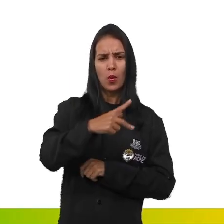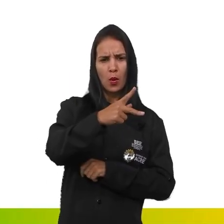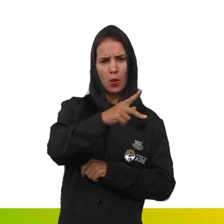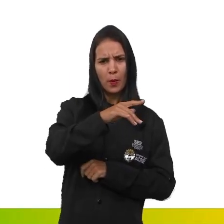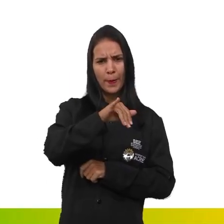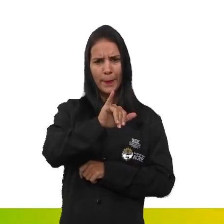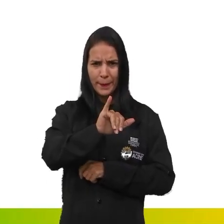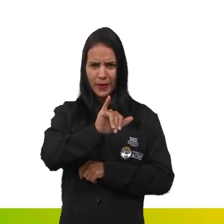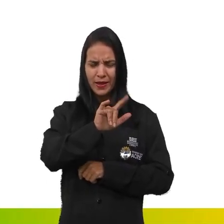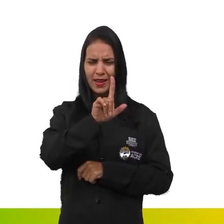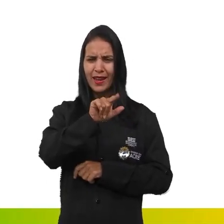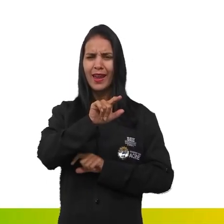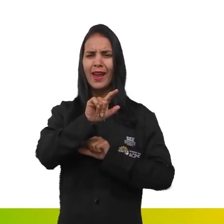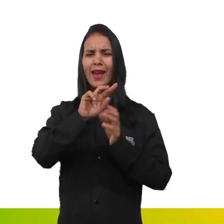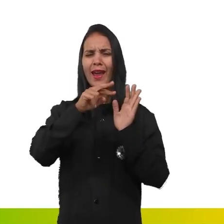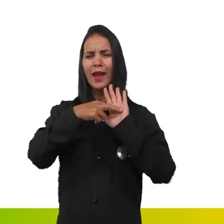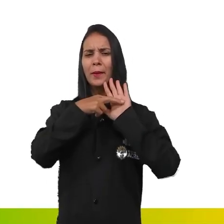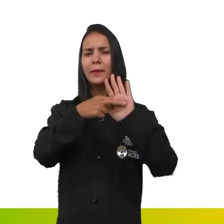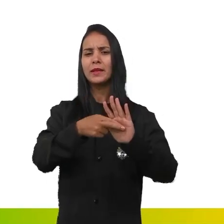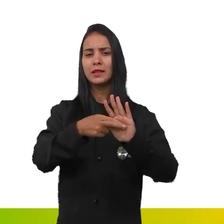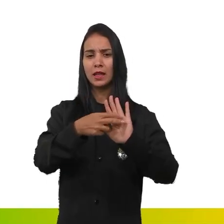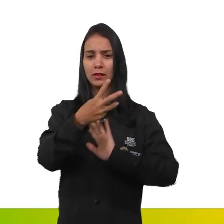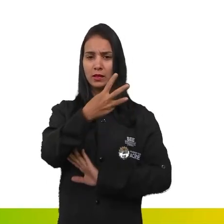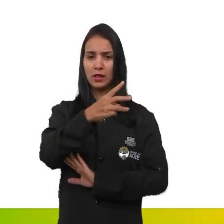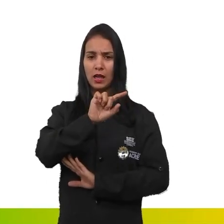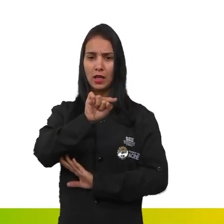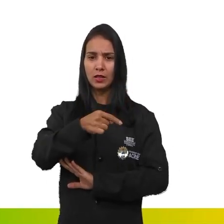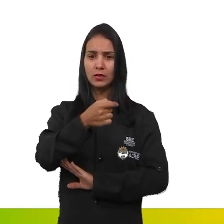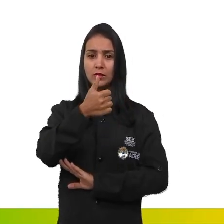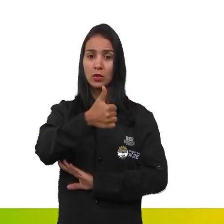usa 3 inteiro. Depende